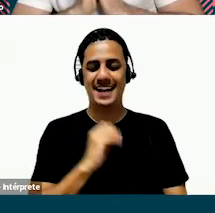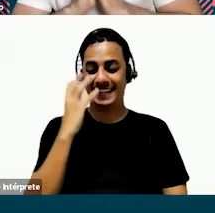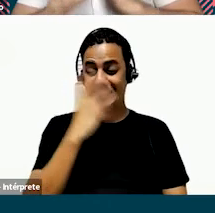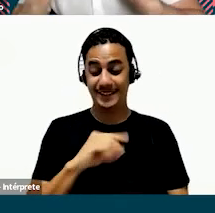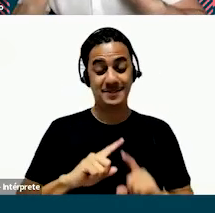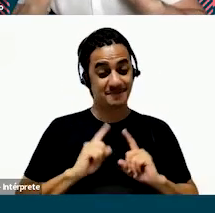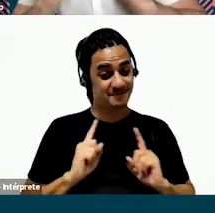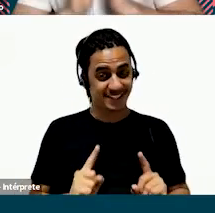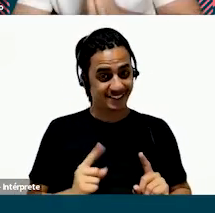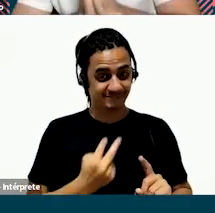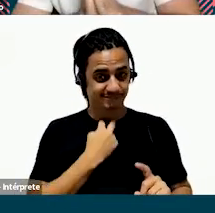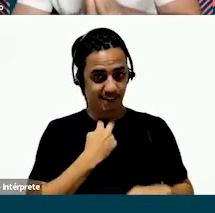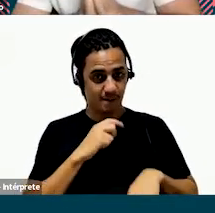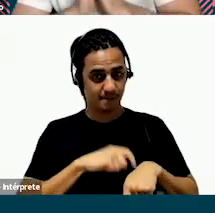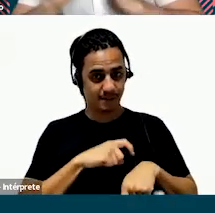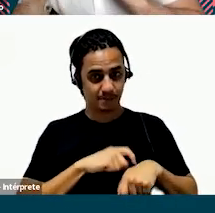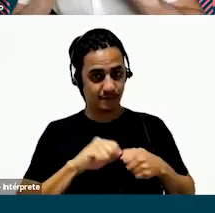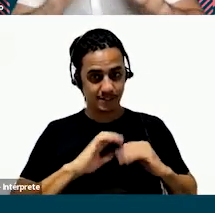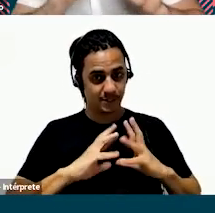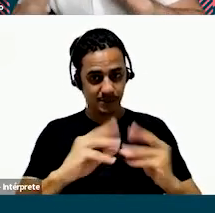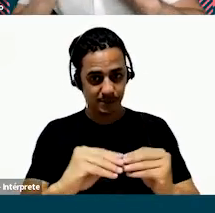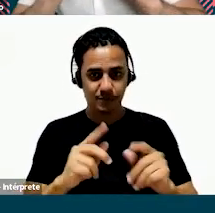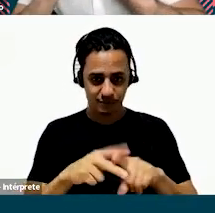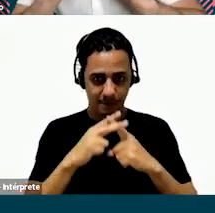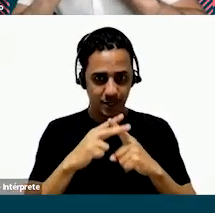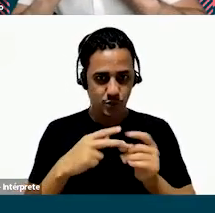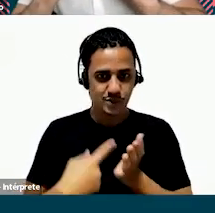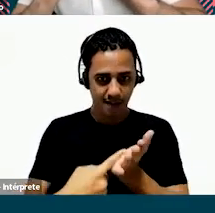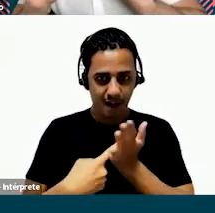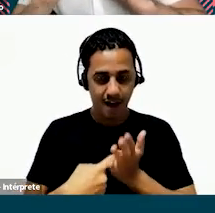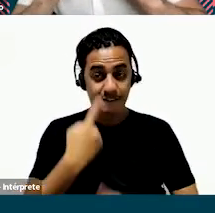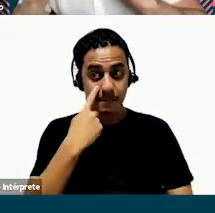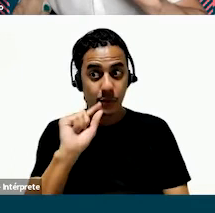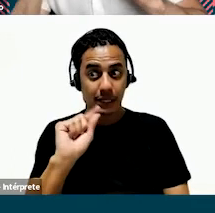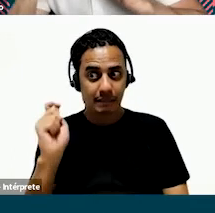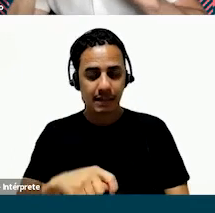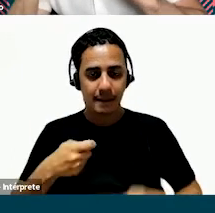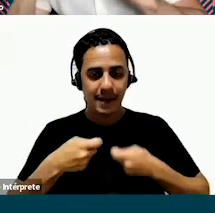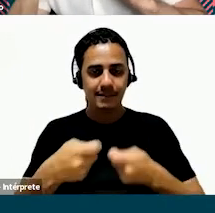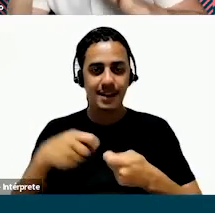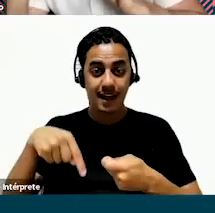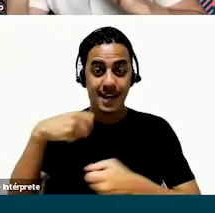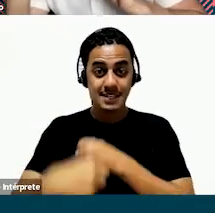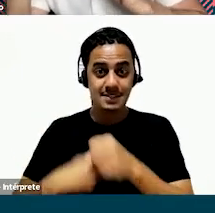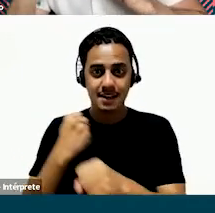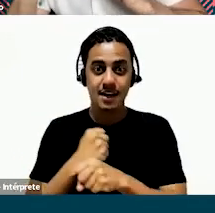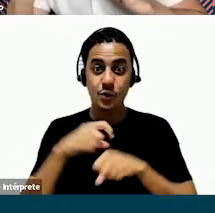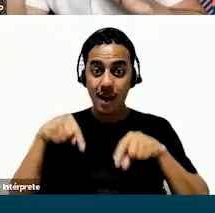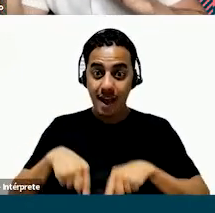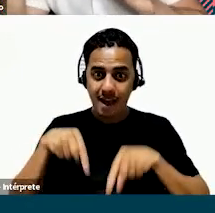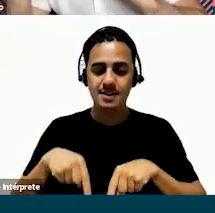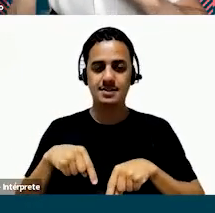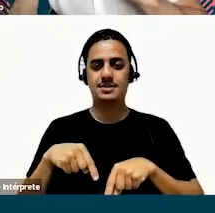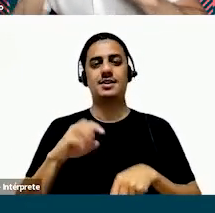amei, perfeito, está muito lindo, mas vamos ajustar algumas coisinhas aqui, vamos ver o que a gente consegue entregar para esse ano, para